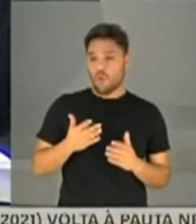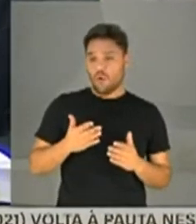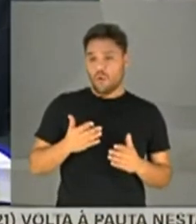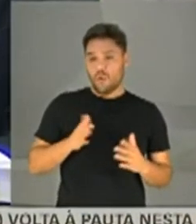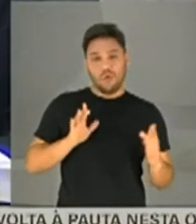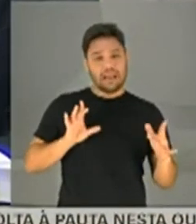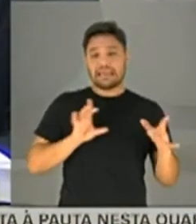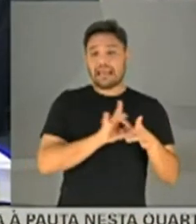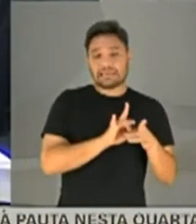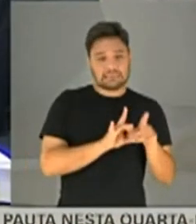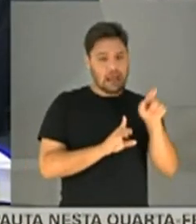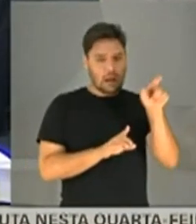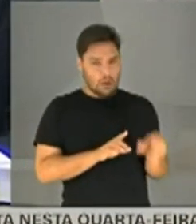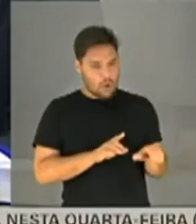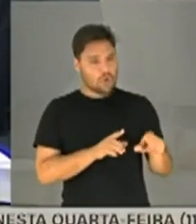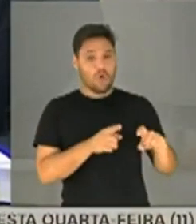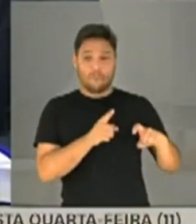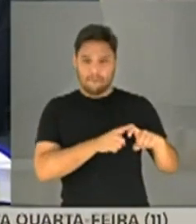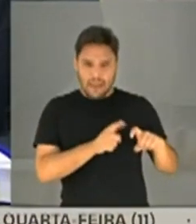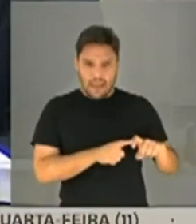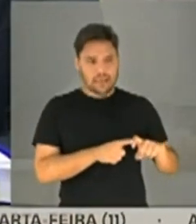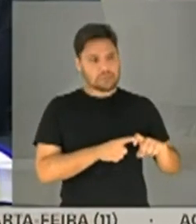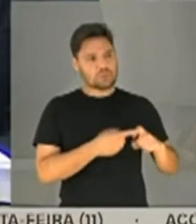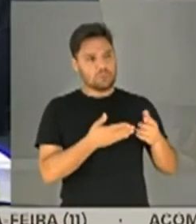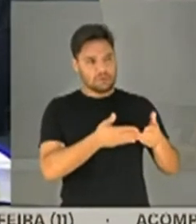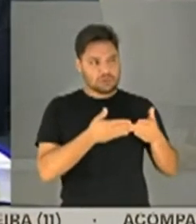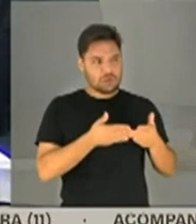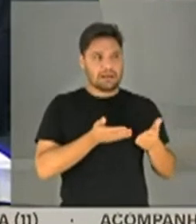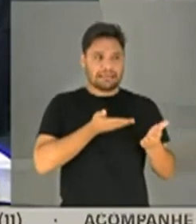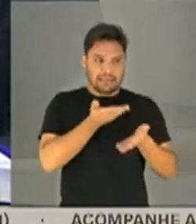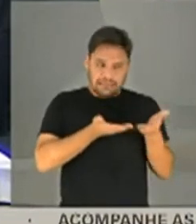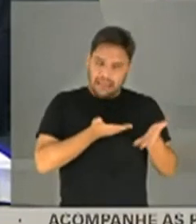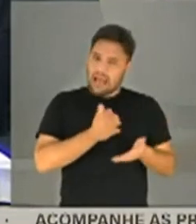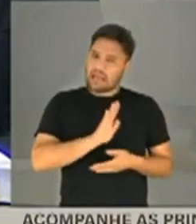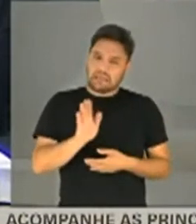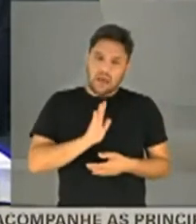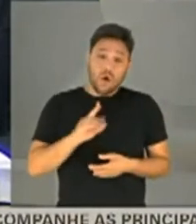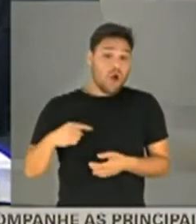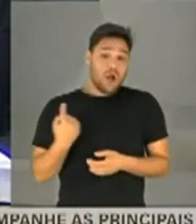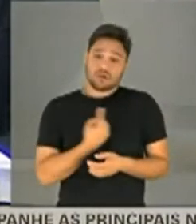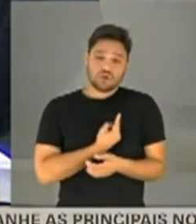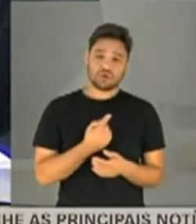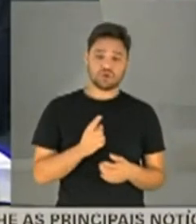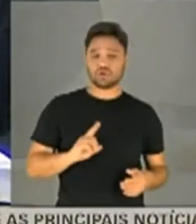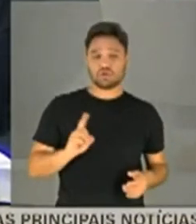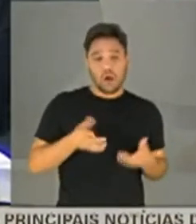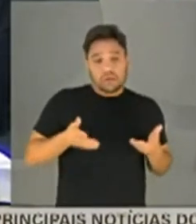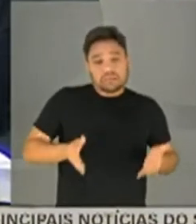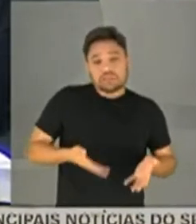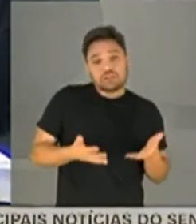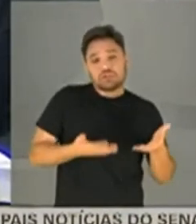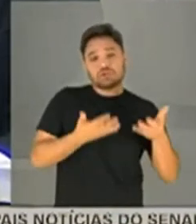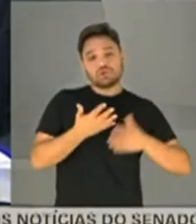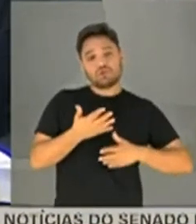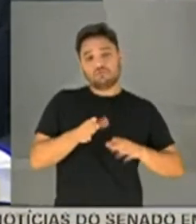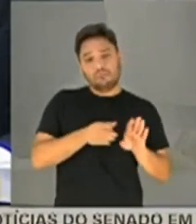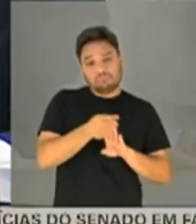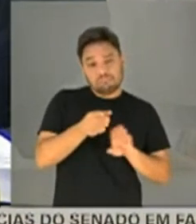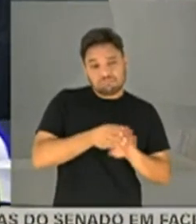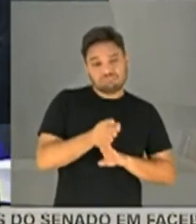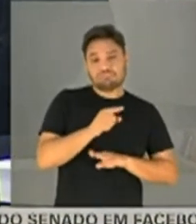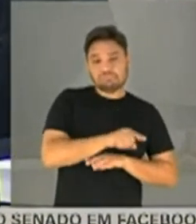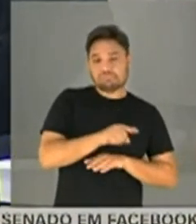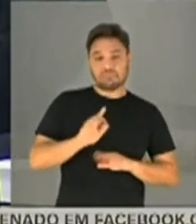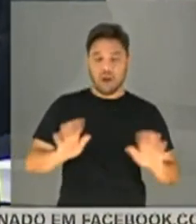com o médico do ponto de vista de tratar o problema. Quer dizer, não somos nós que incentivamos a prescrever esse ou